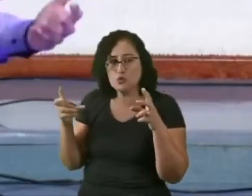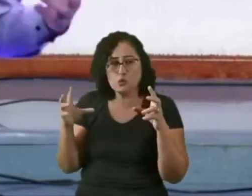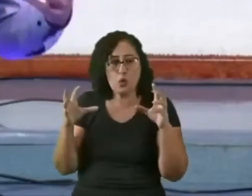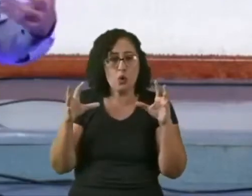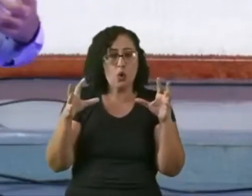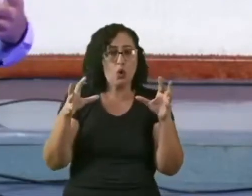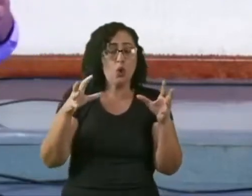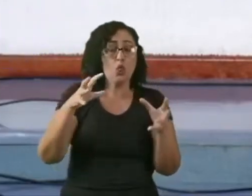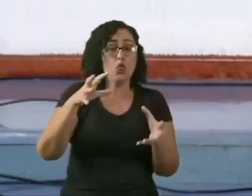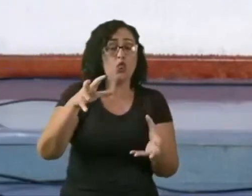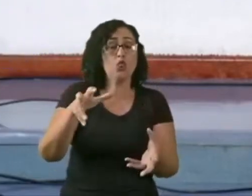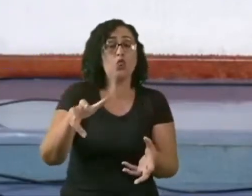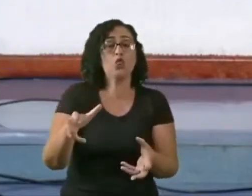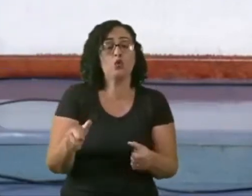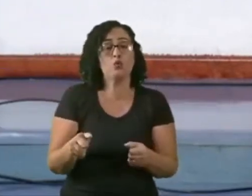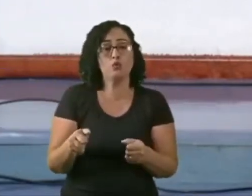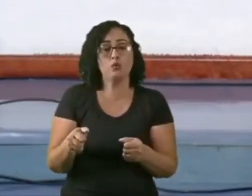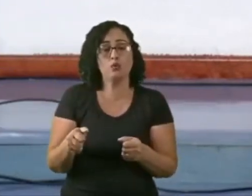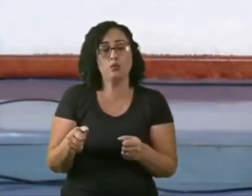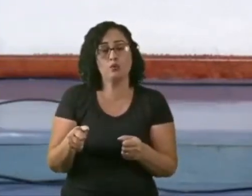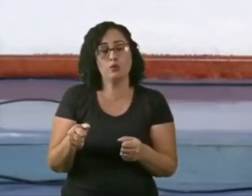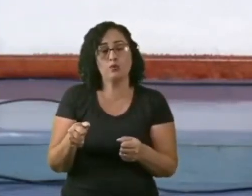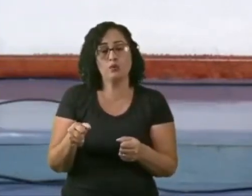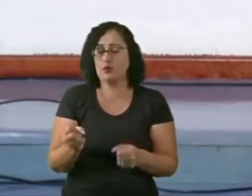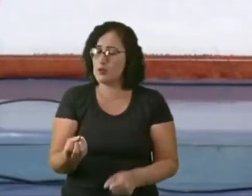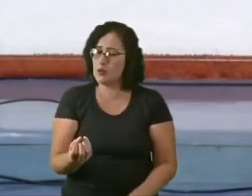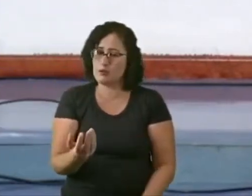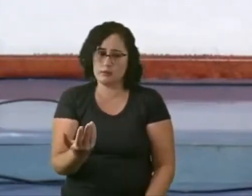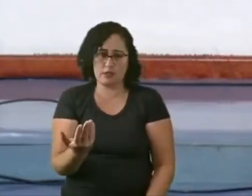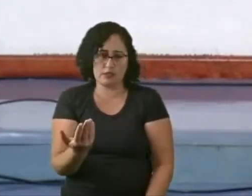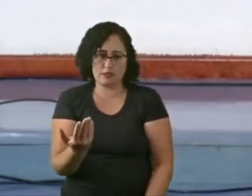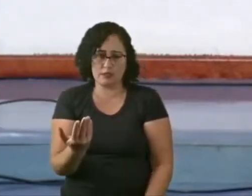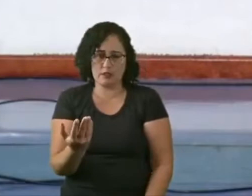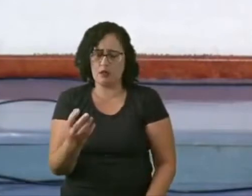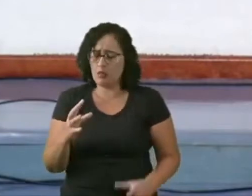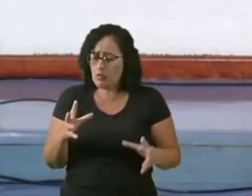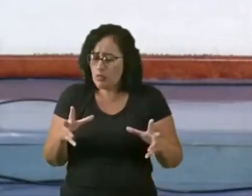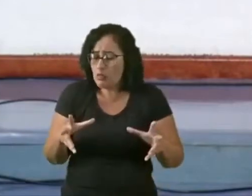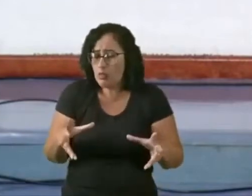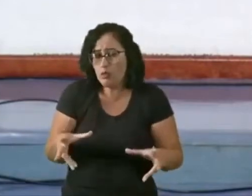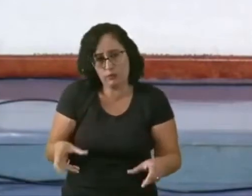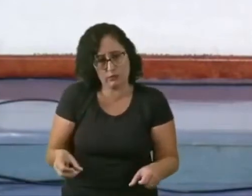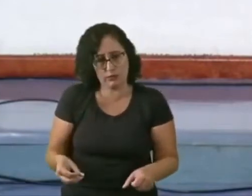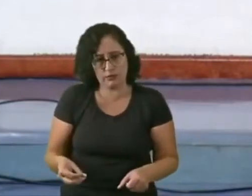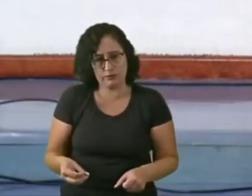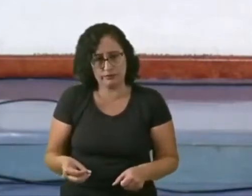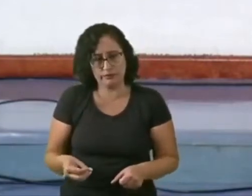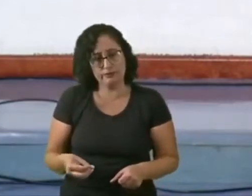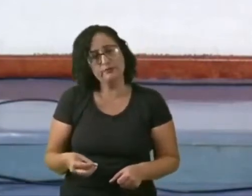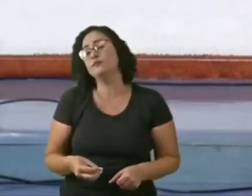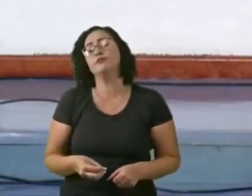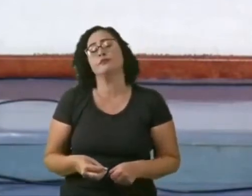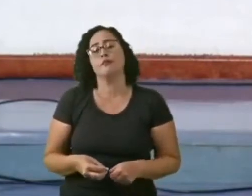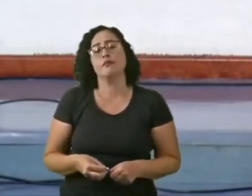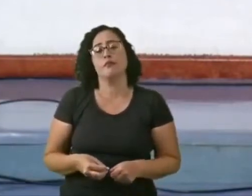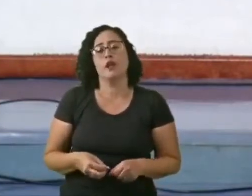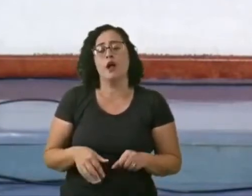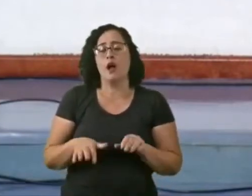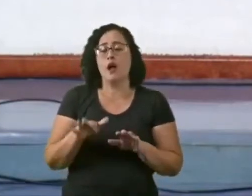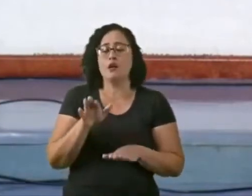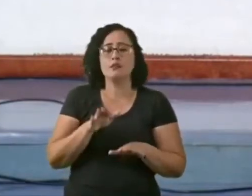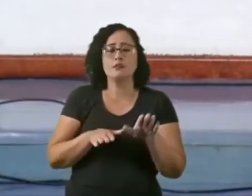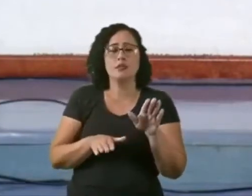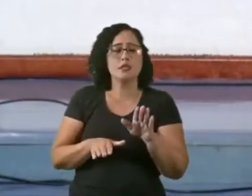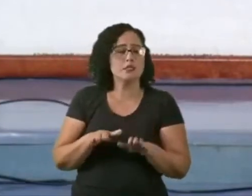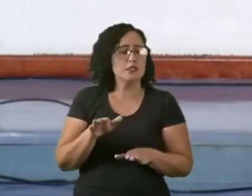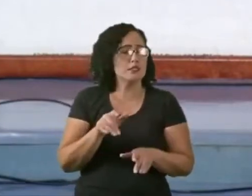vidas, é necessário que a gente tenha uma percepção do todo. A gente percebe que tem muitas pessoas que têm dificuldade